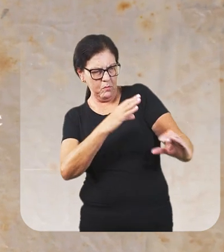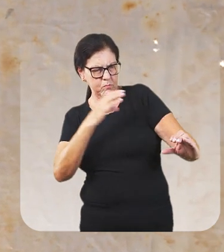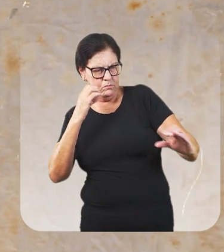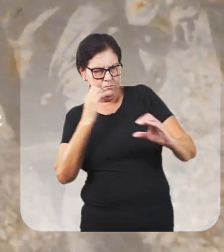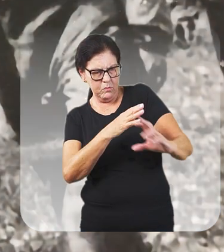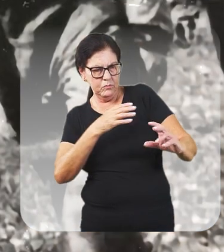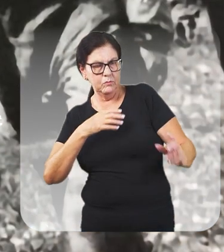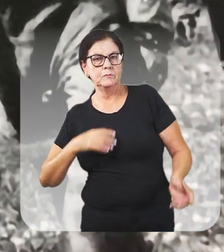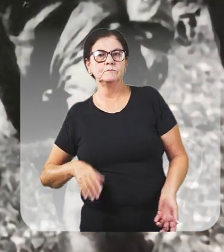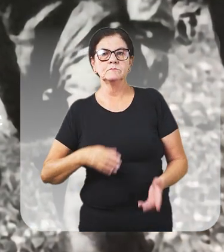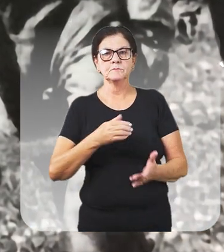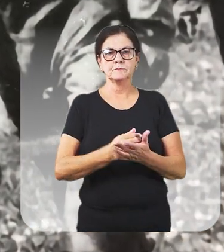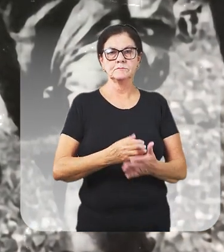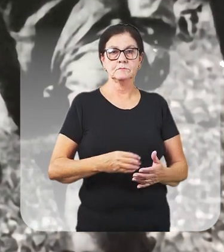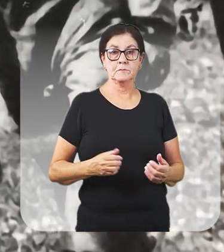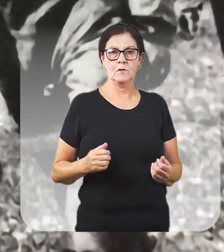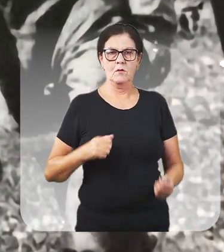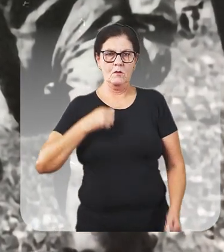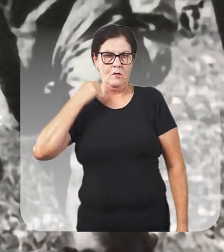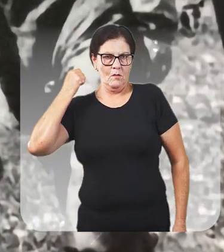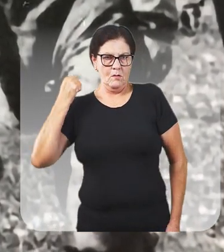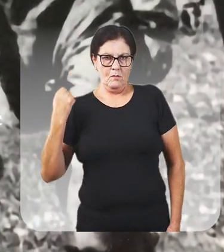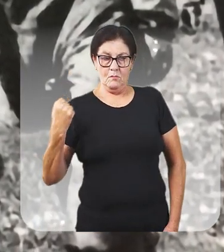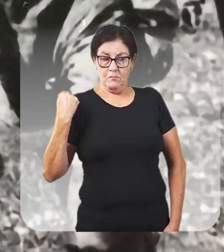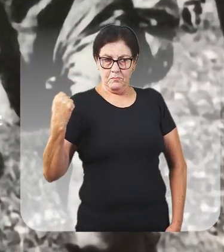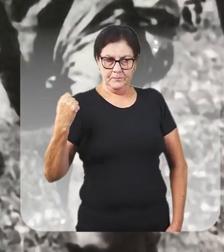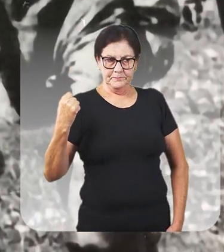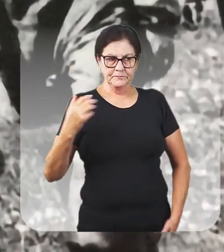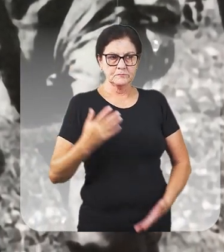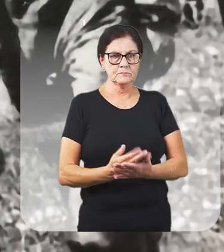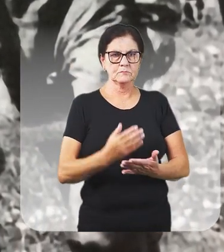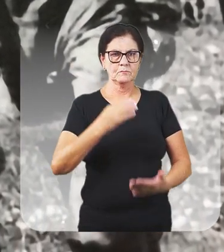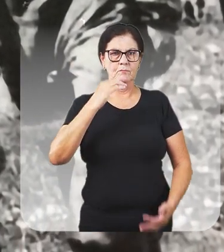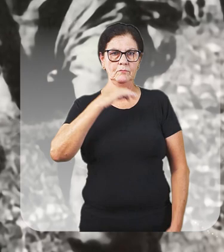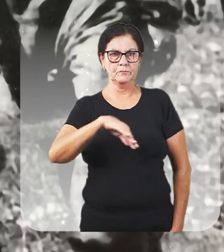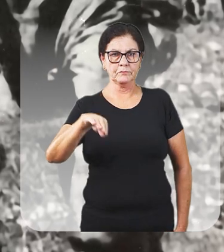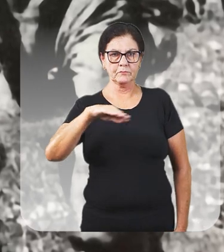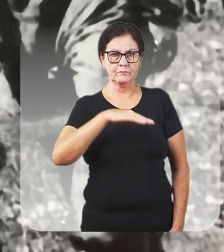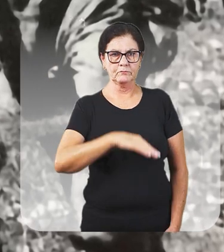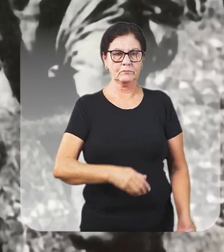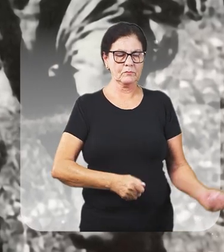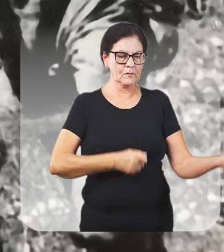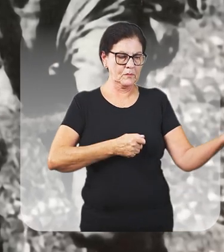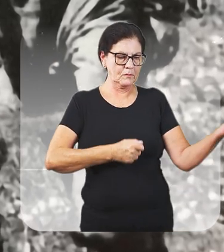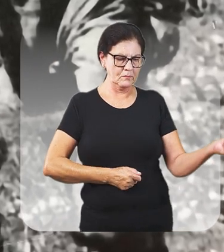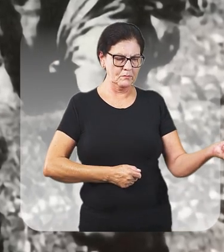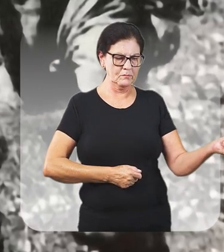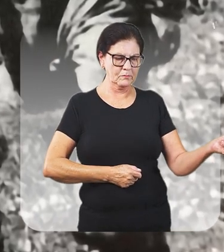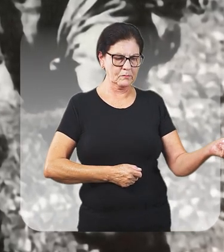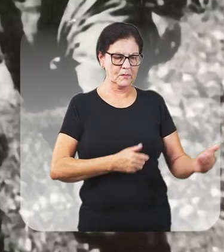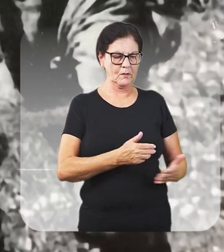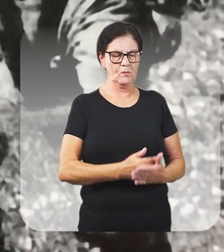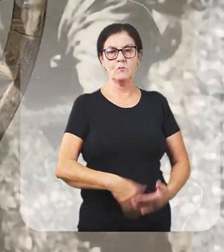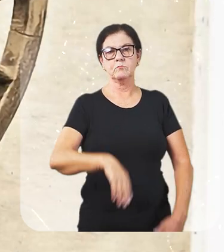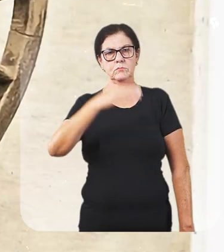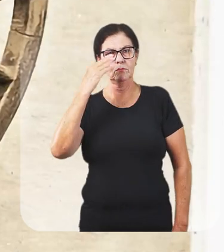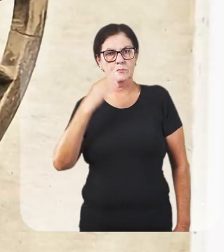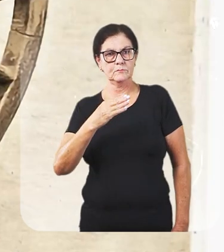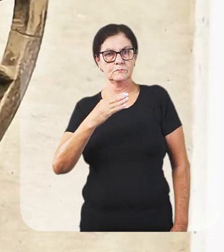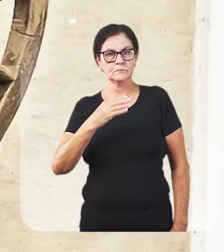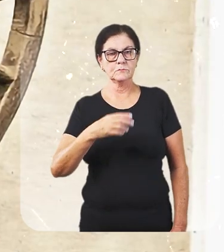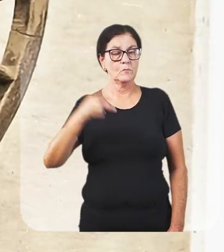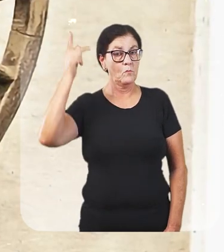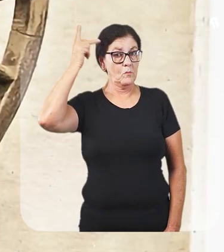ao forte. As forças terrestres, apoiadas pela artilharia e pela marinha, começaram a cercar os revoltosos.